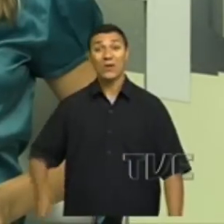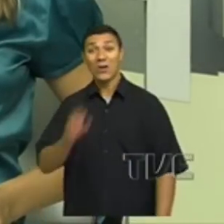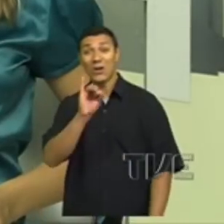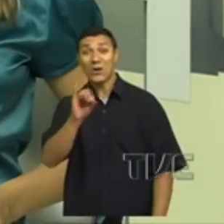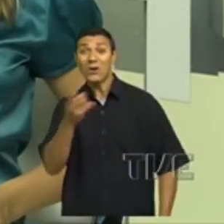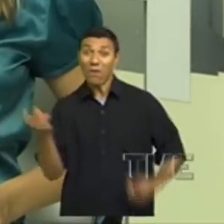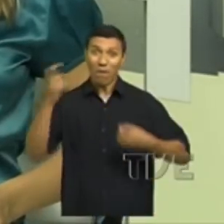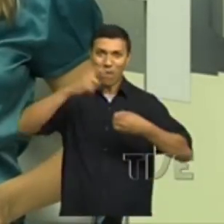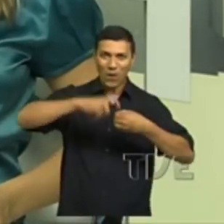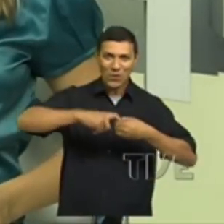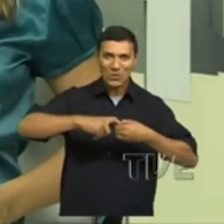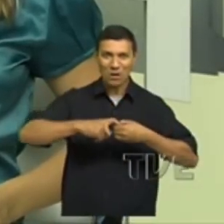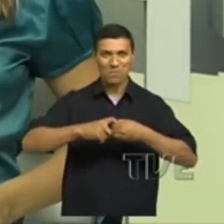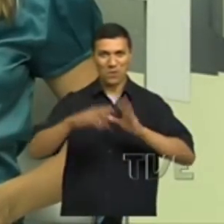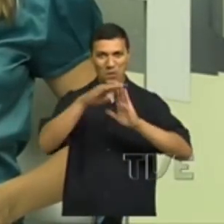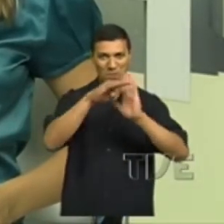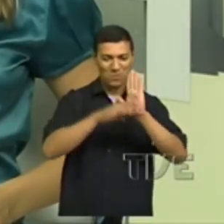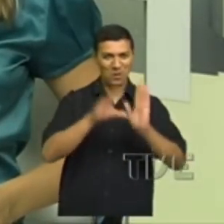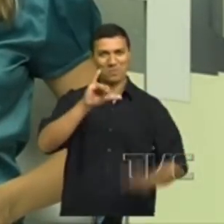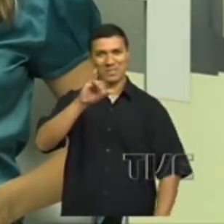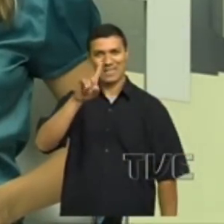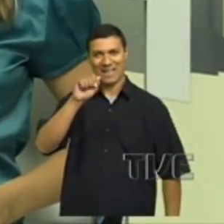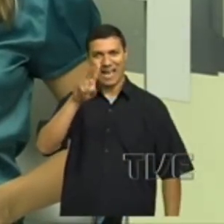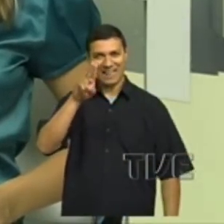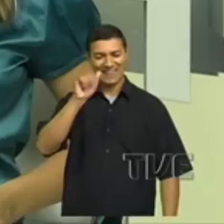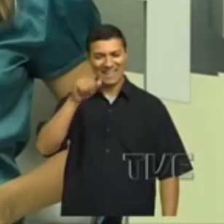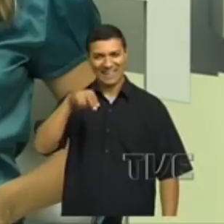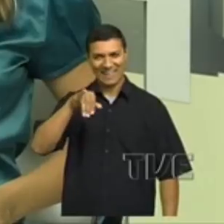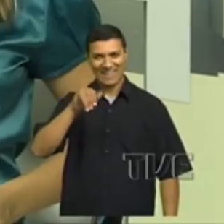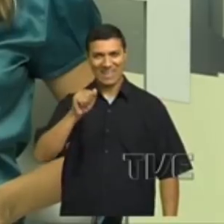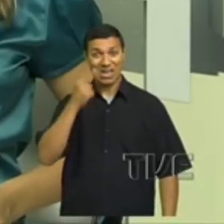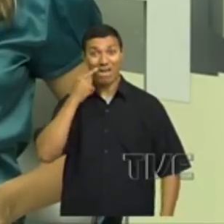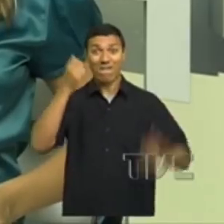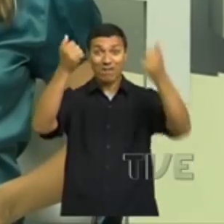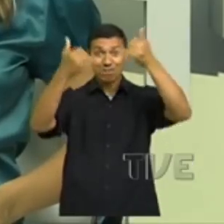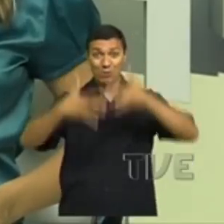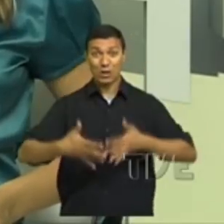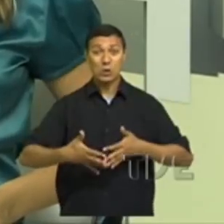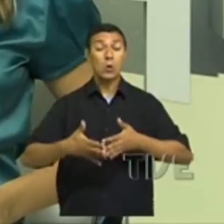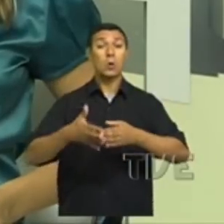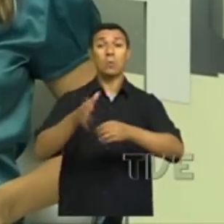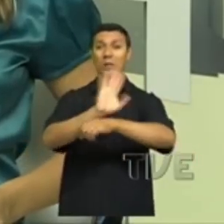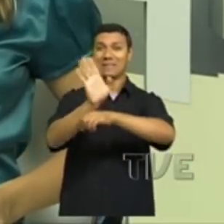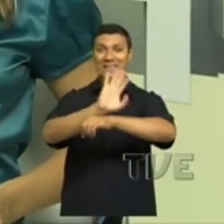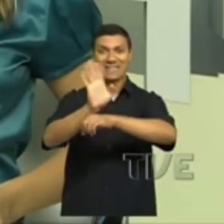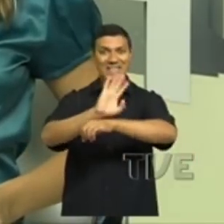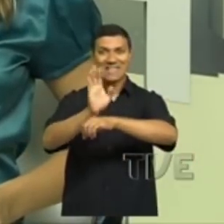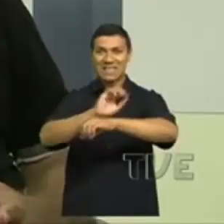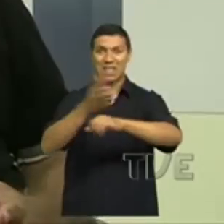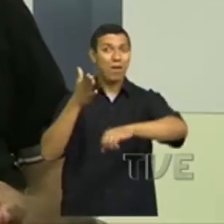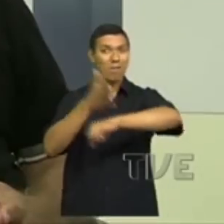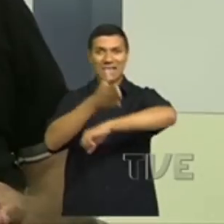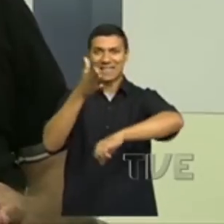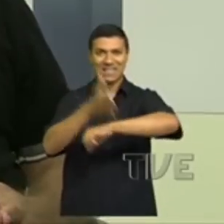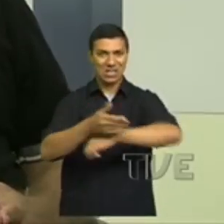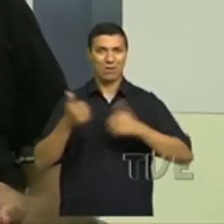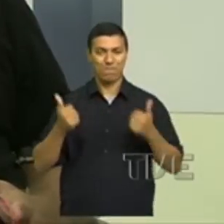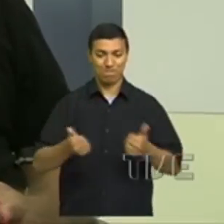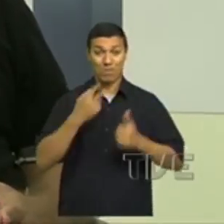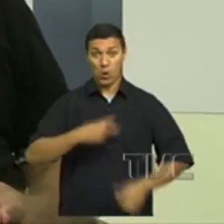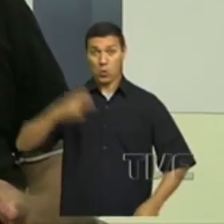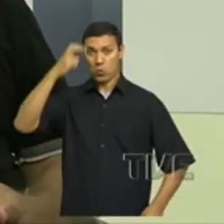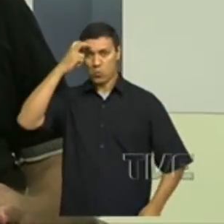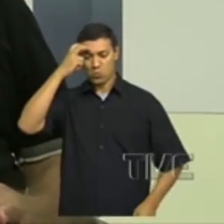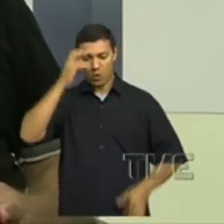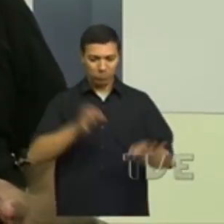estamos de volta com o Cidadania e hoje falamos sobre o Festival de Cinema Acessível. Aqui comigo no estúdio, o produtor cultural do estúdio Som